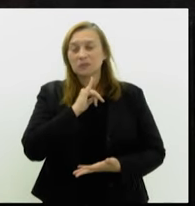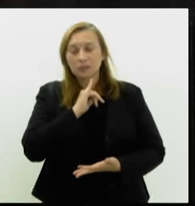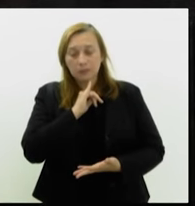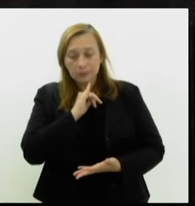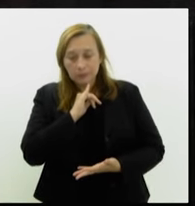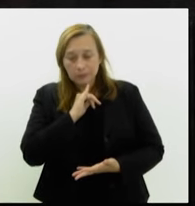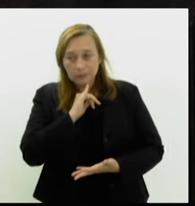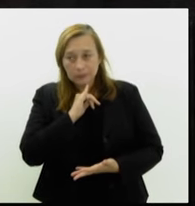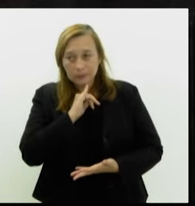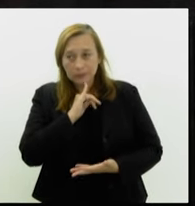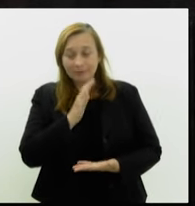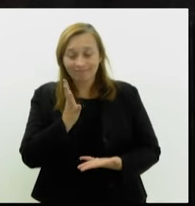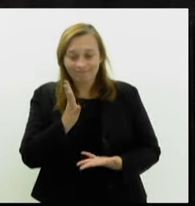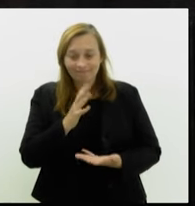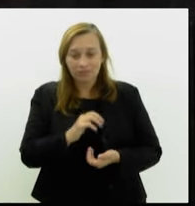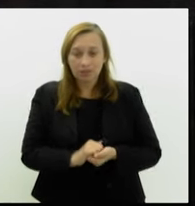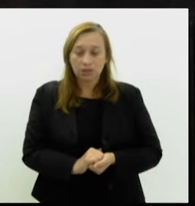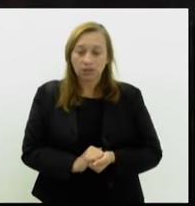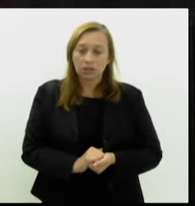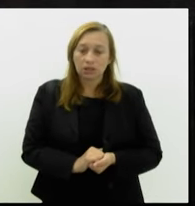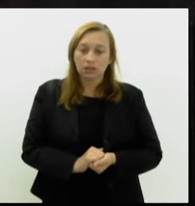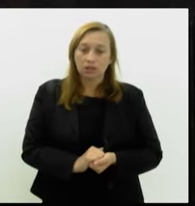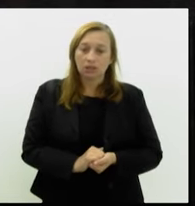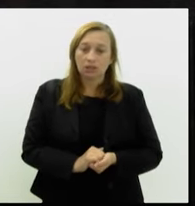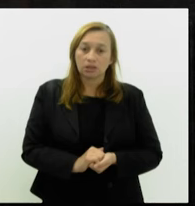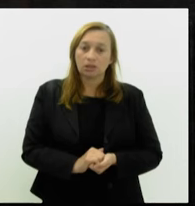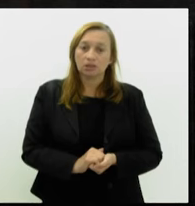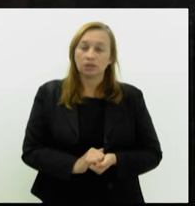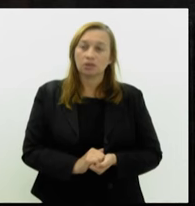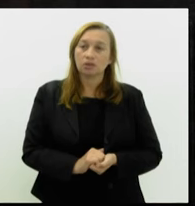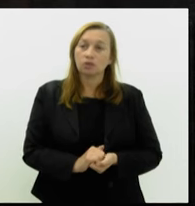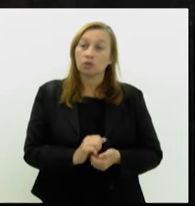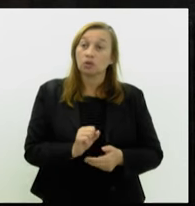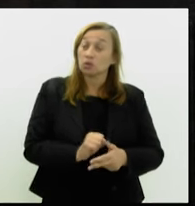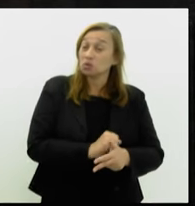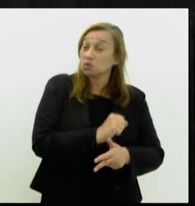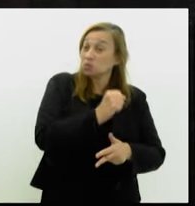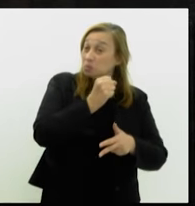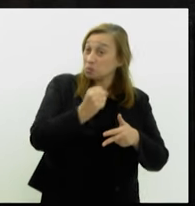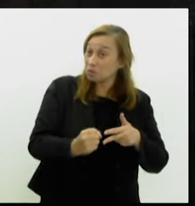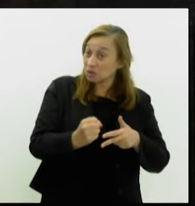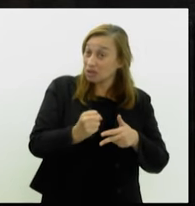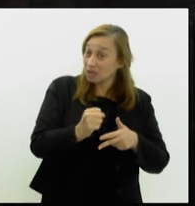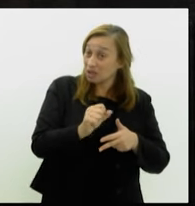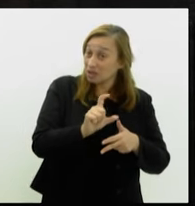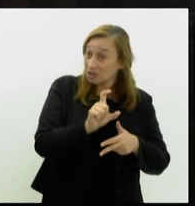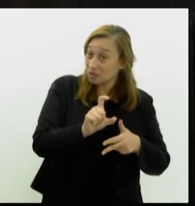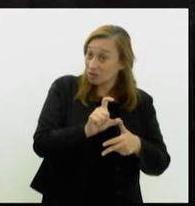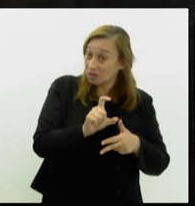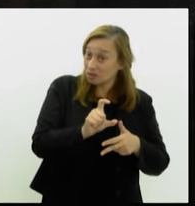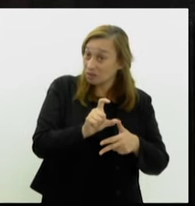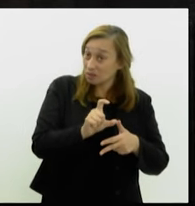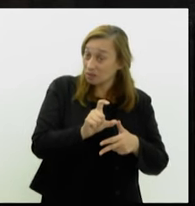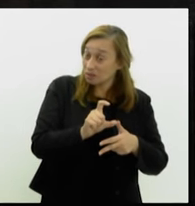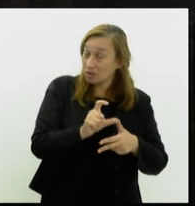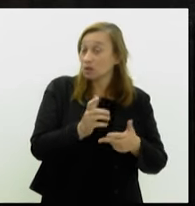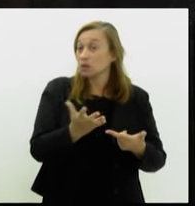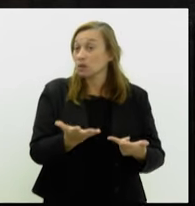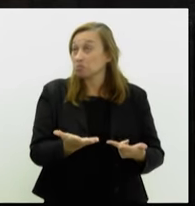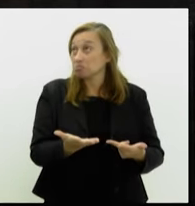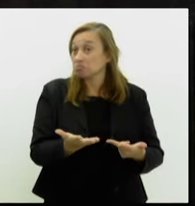infelizmente, é que tanto os poderes executivo,